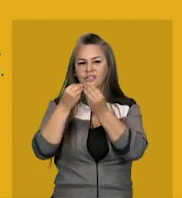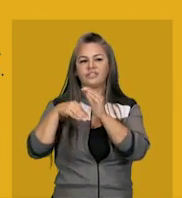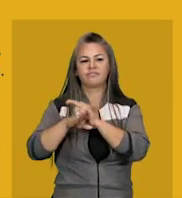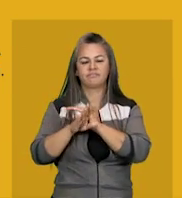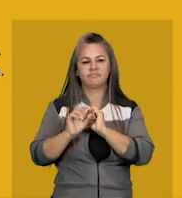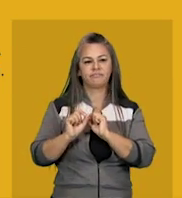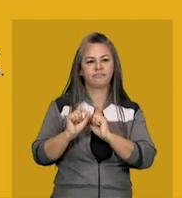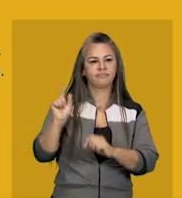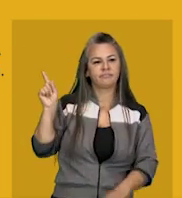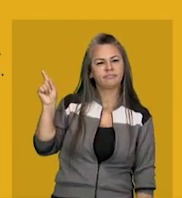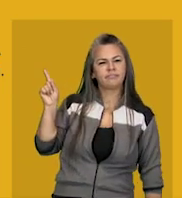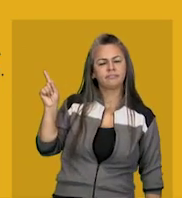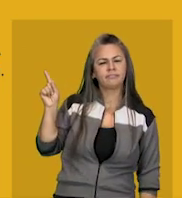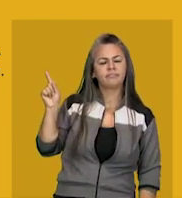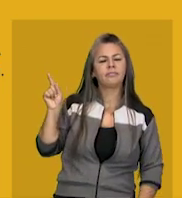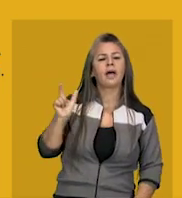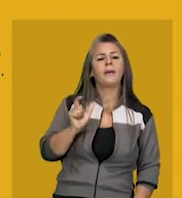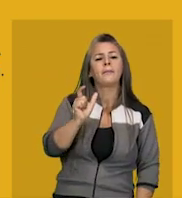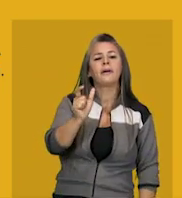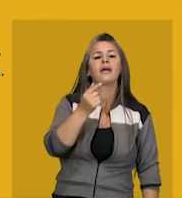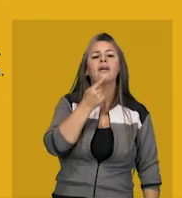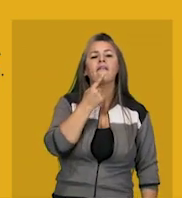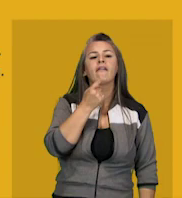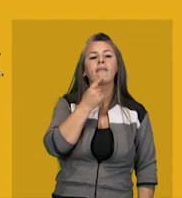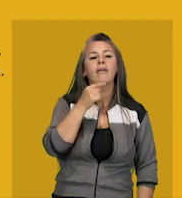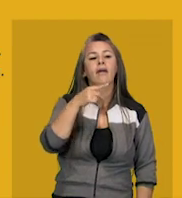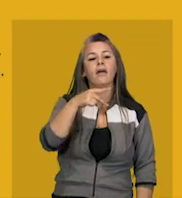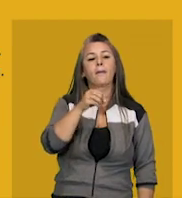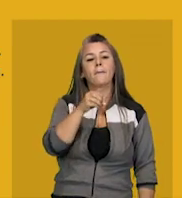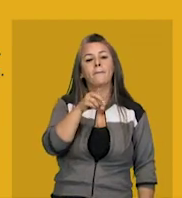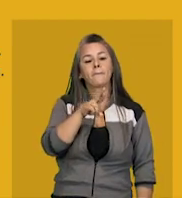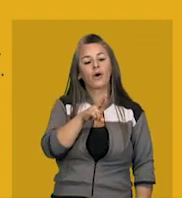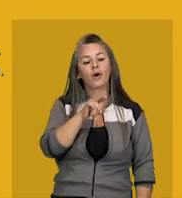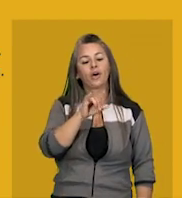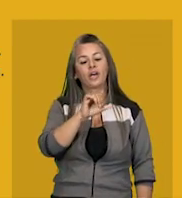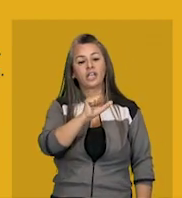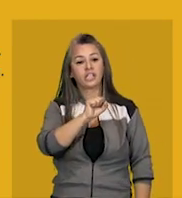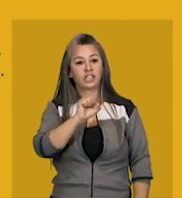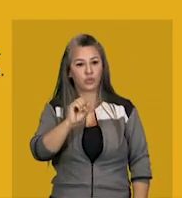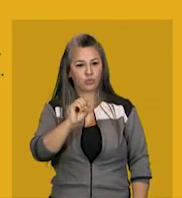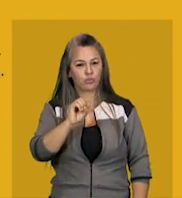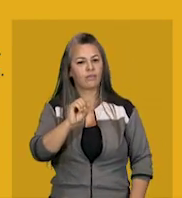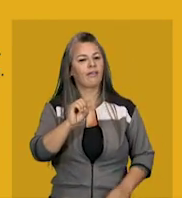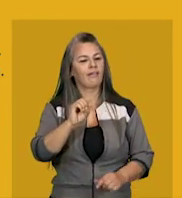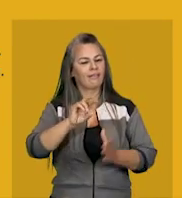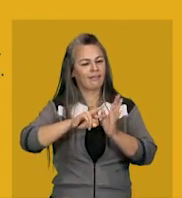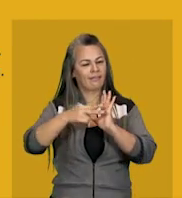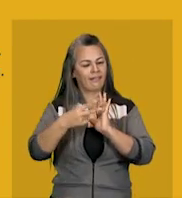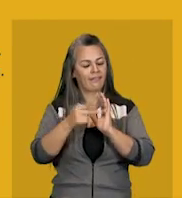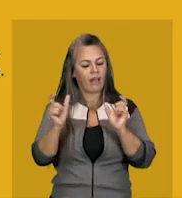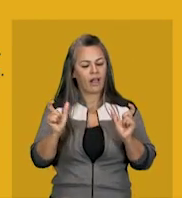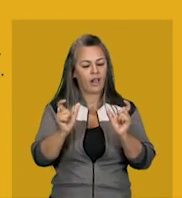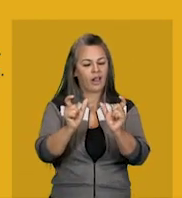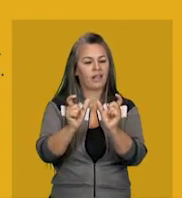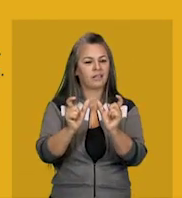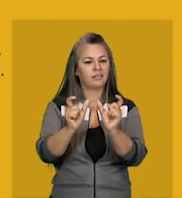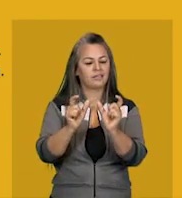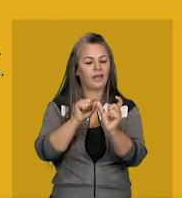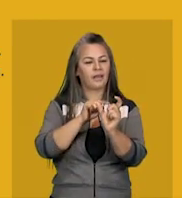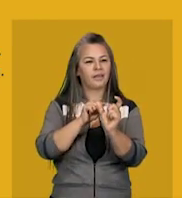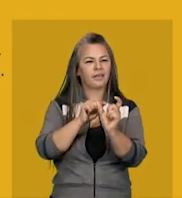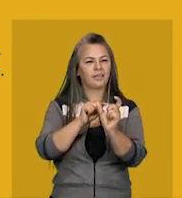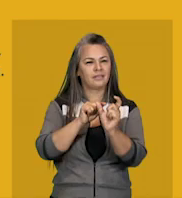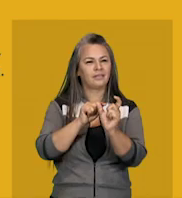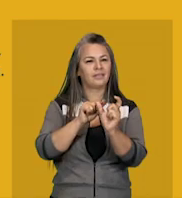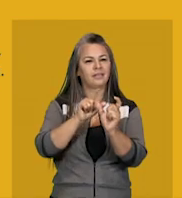uma locução conjuntiva. Por quê? Porque tem 2 palavras. Locução é isso. 2 ou mais palavras. É uma conjunção